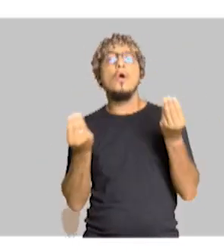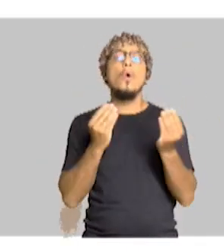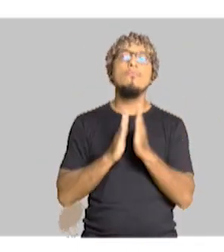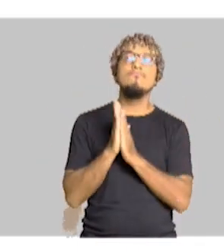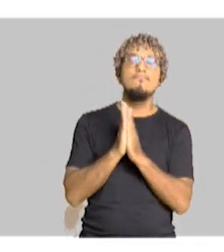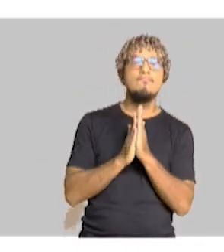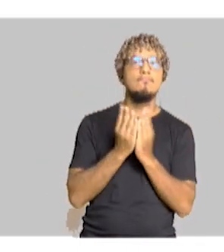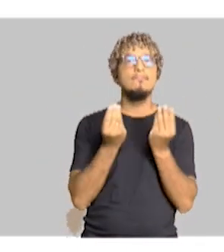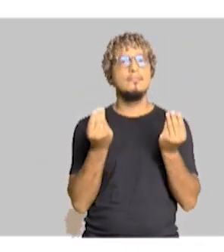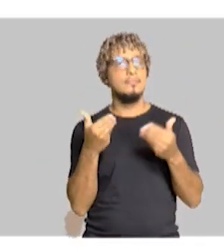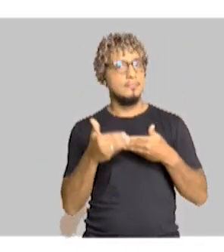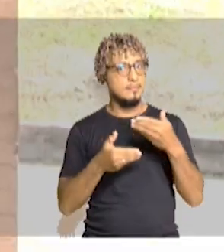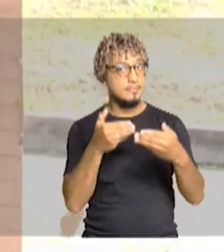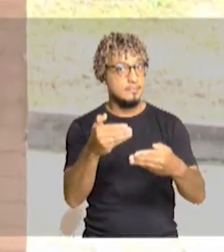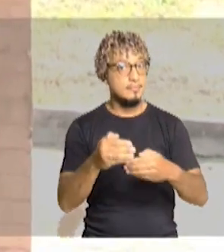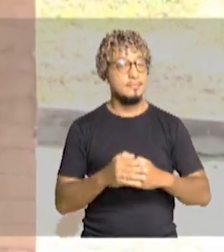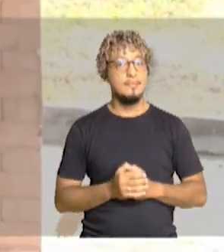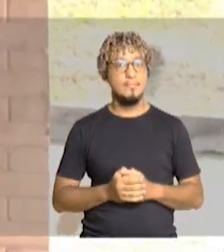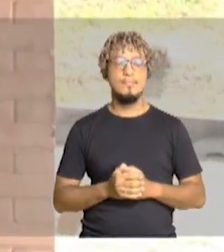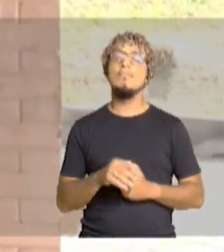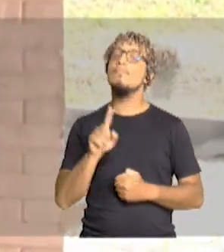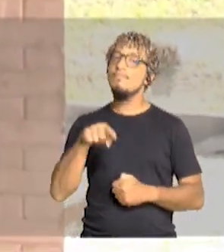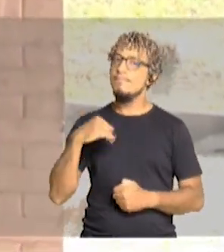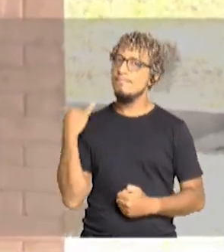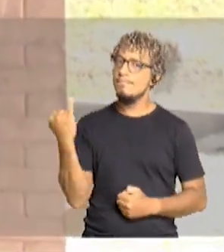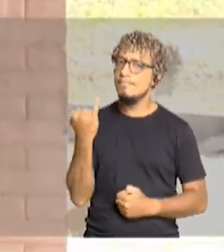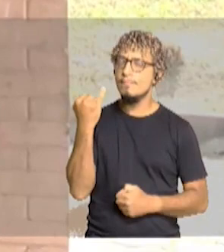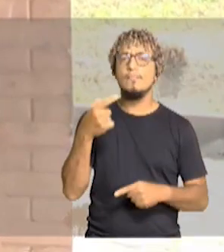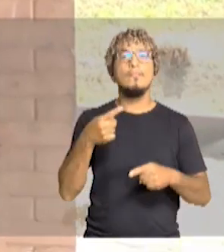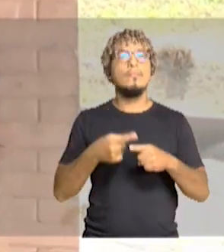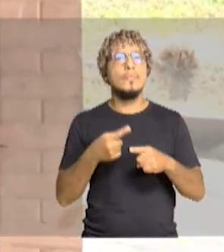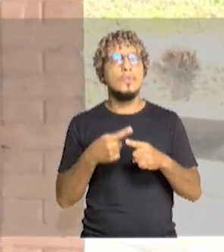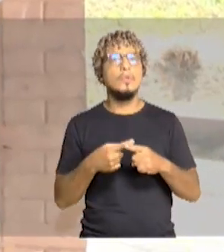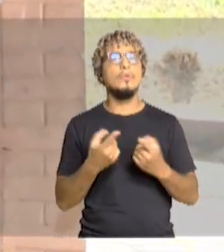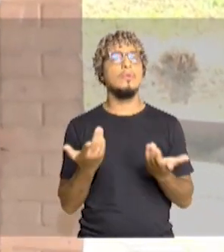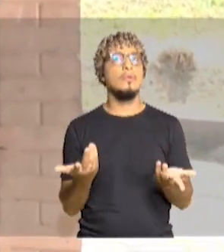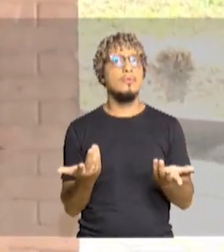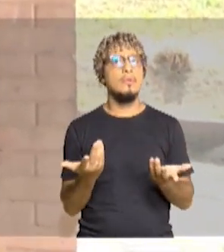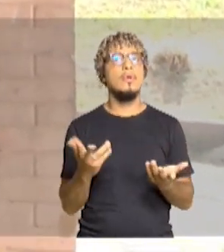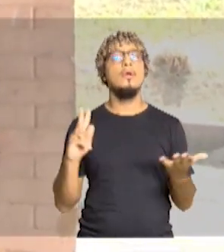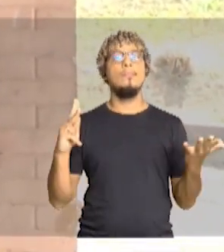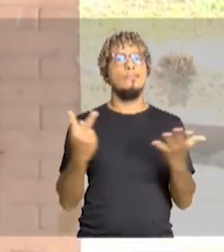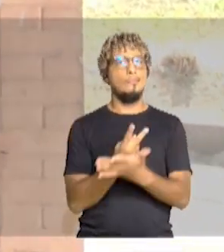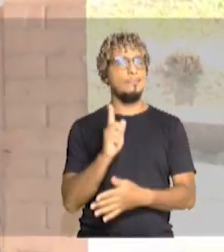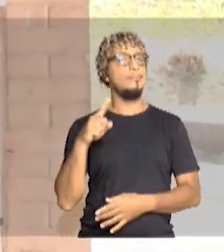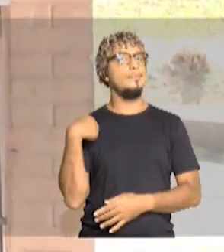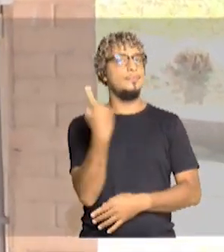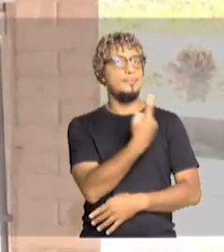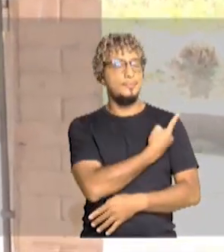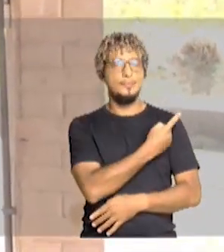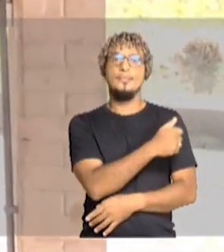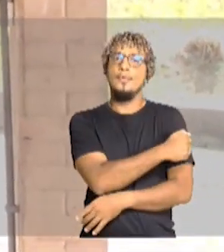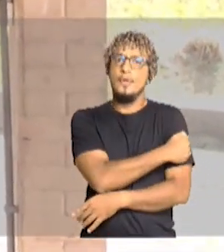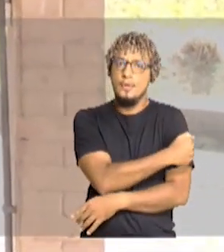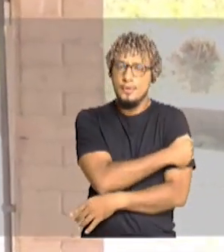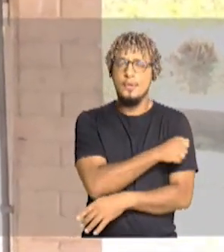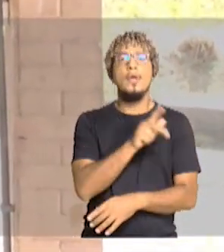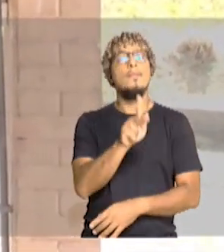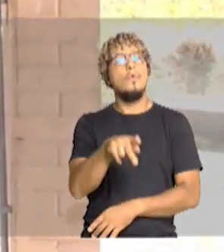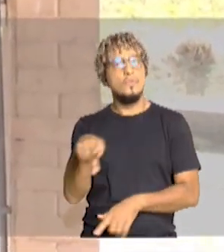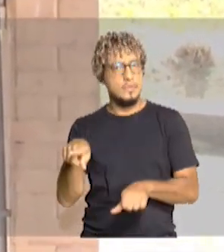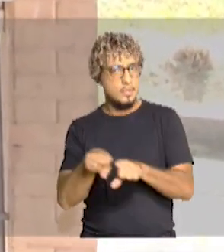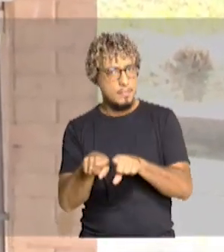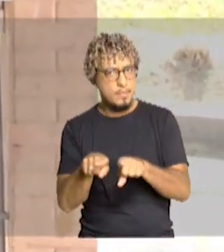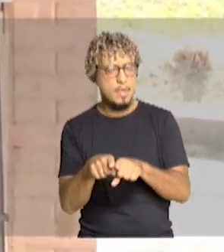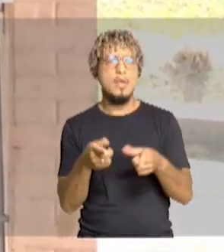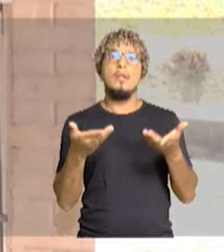expectativas desse processo eleitoral é muito importante porque é uma coisa que afeta todo mundo né todos os estudantes e docentes